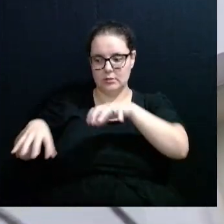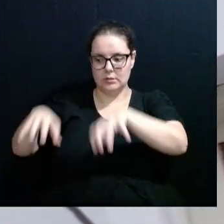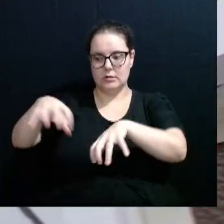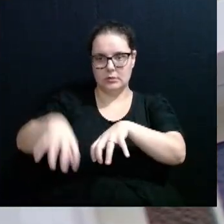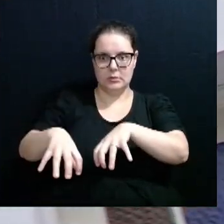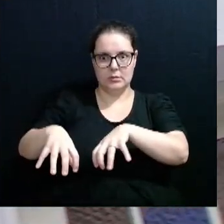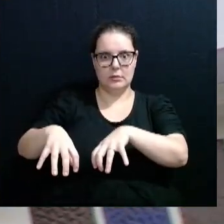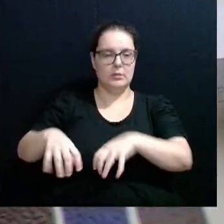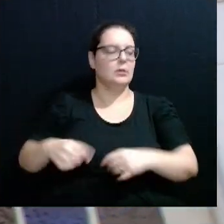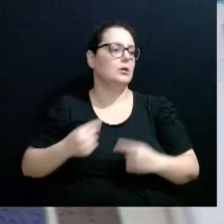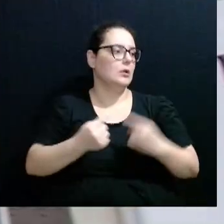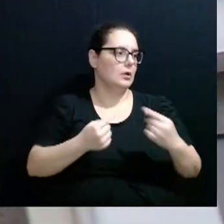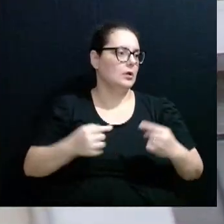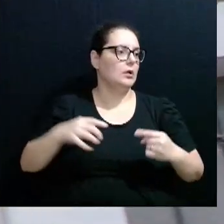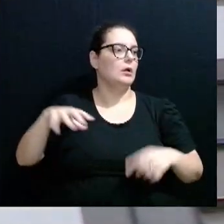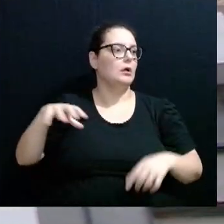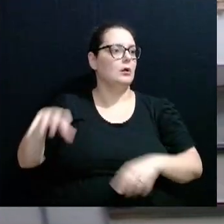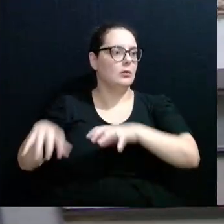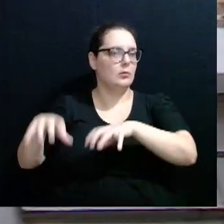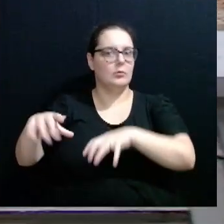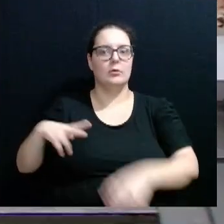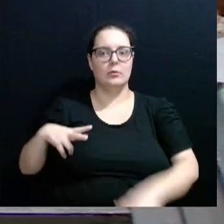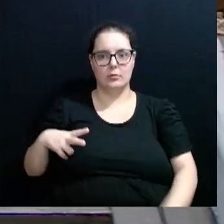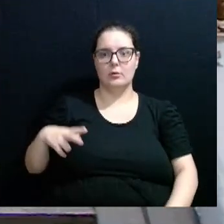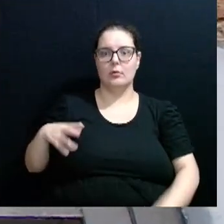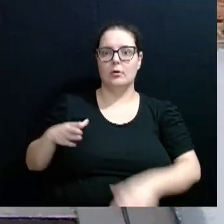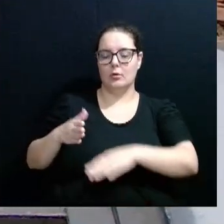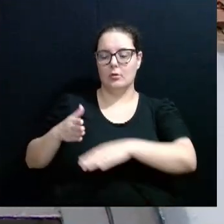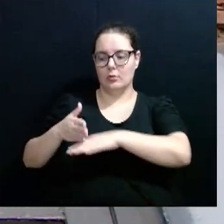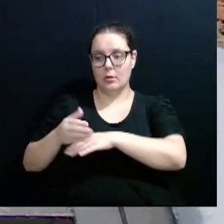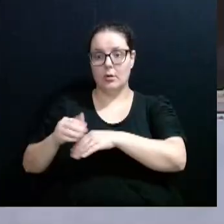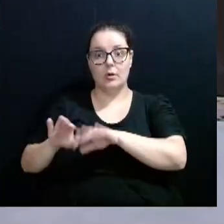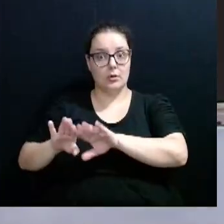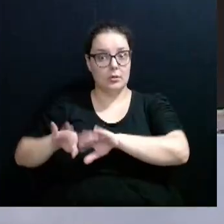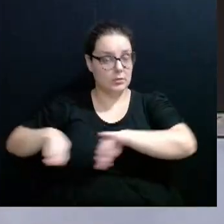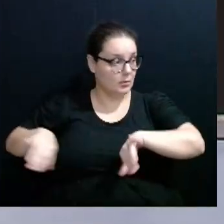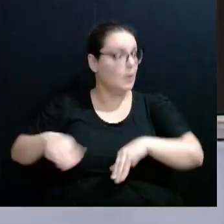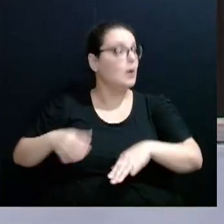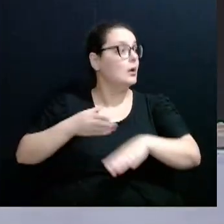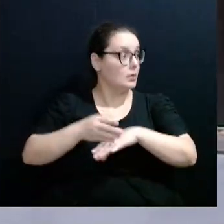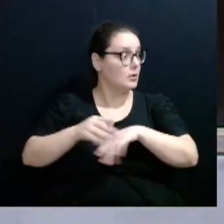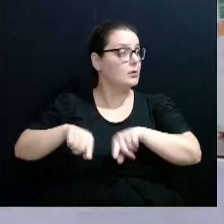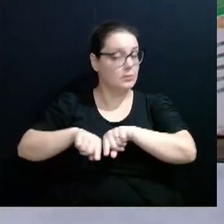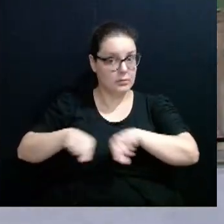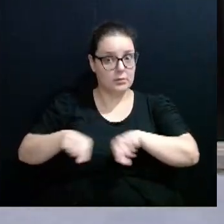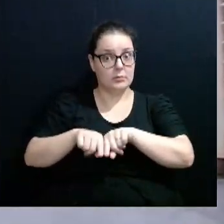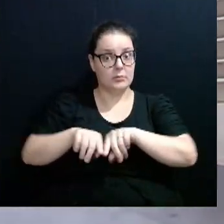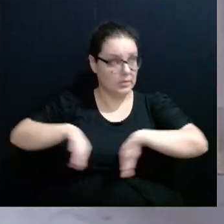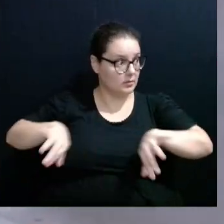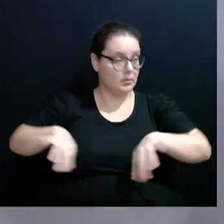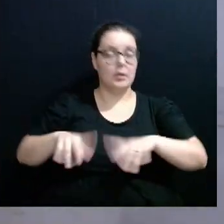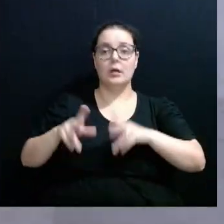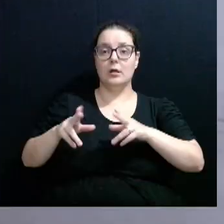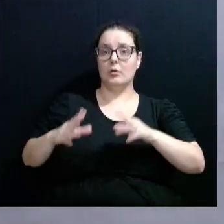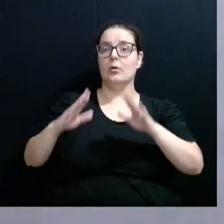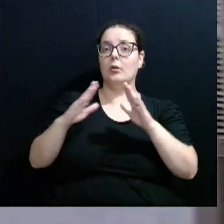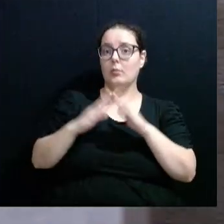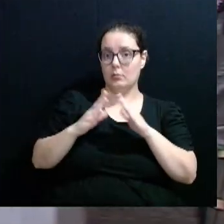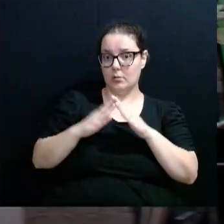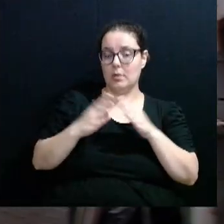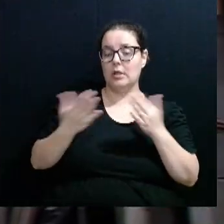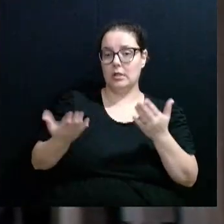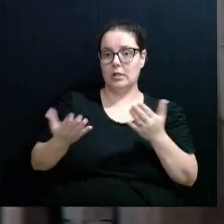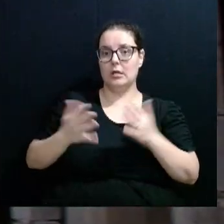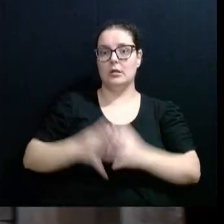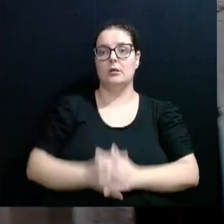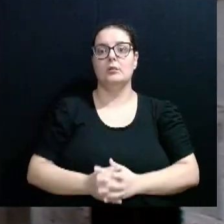Isso, individualizado. com entradas separadas. As entradas também. É como se você em casa tivesse alugado